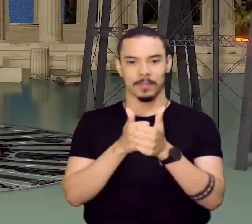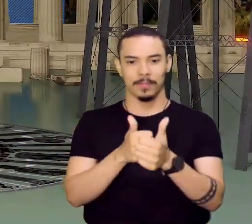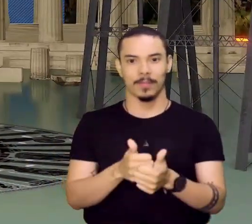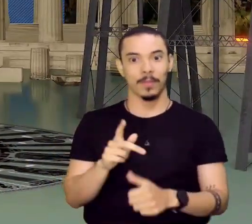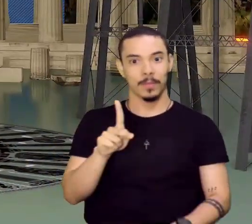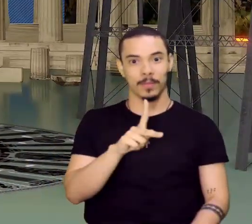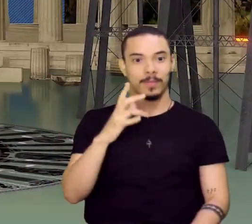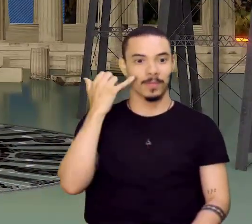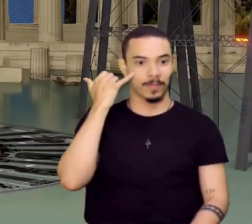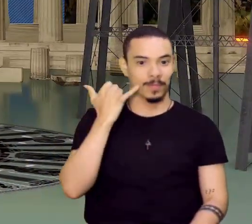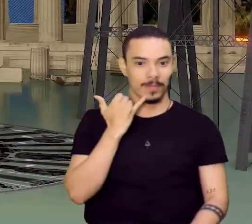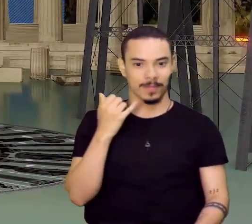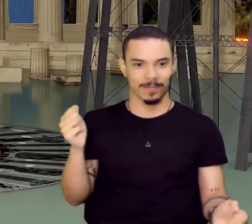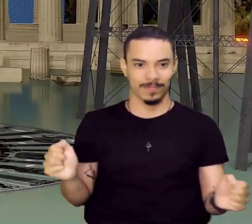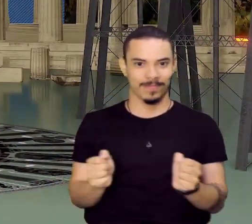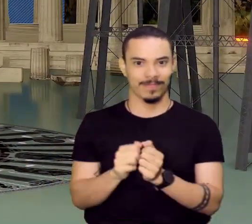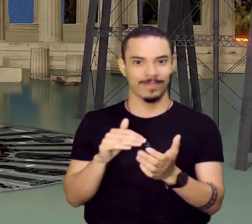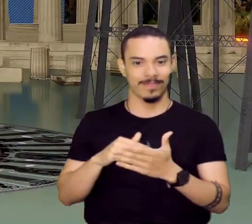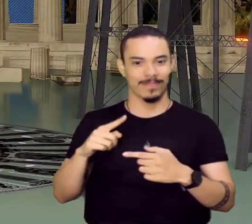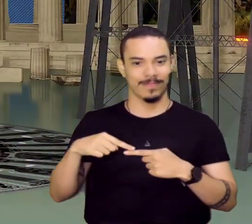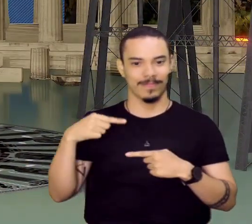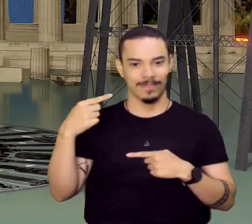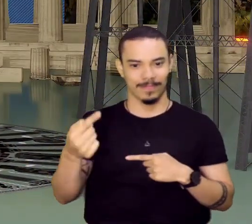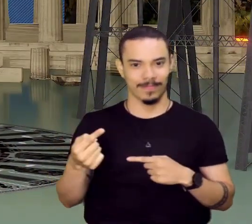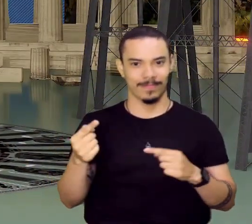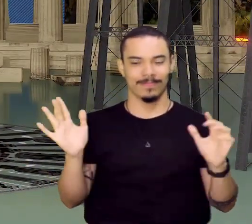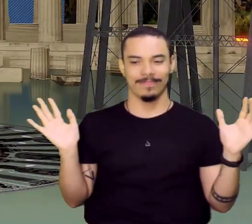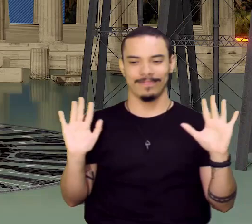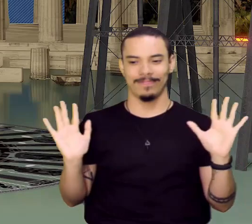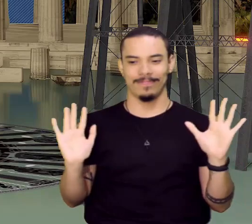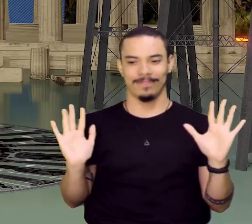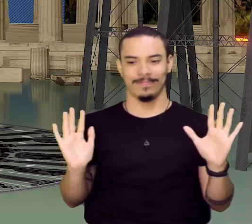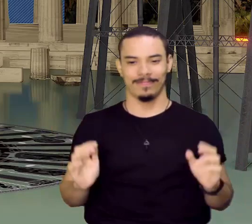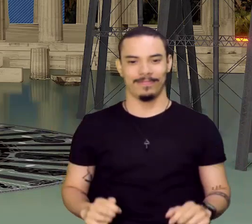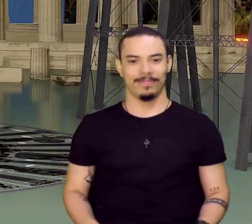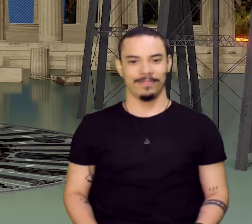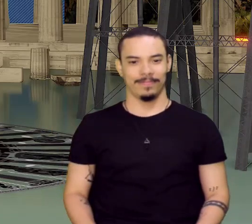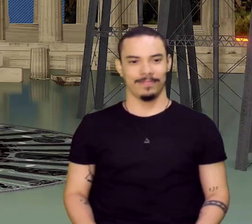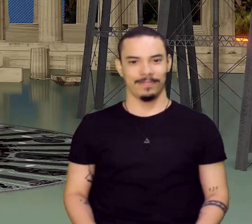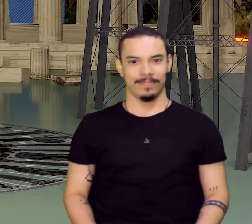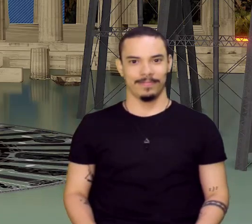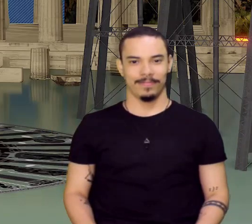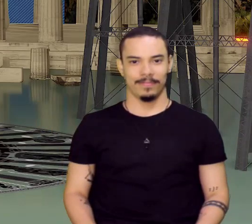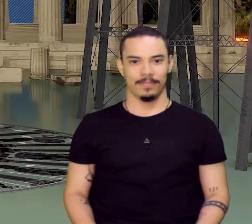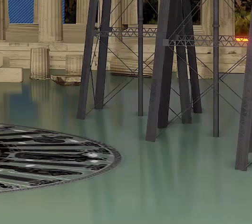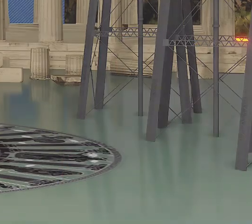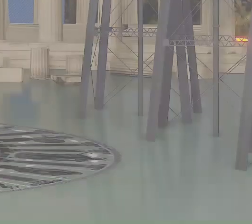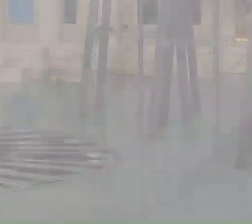professor Vitor. E até a próxima, hein? Tchau, tchau. Grande abraço.